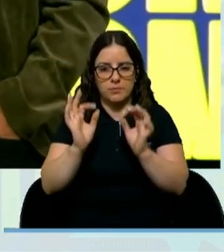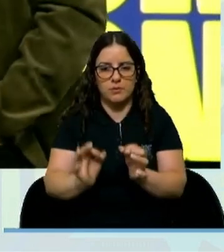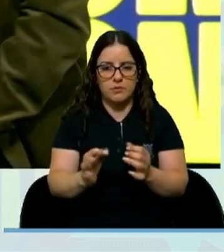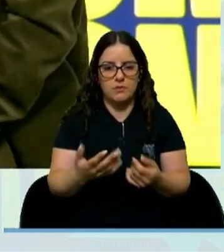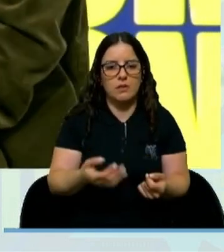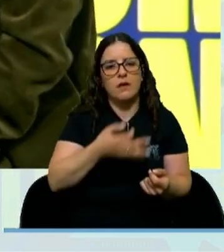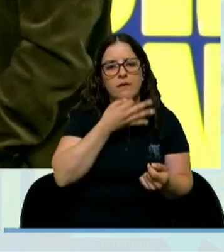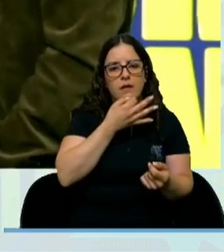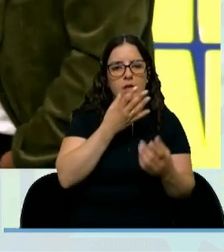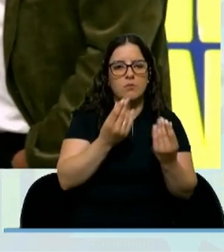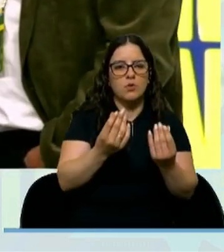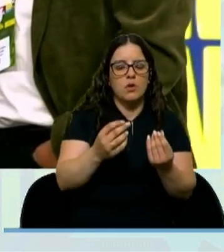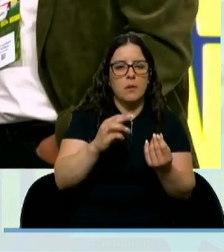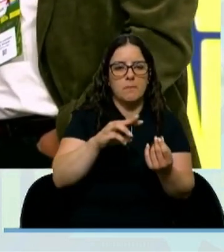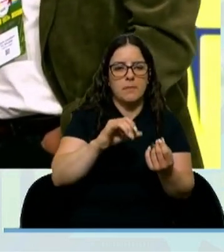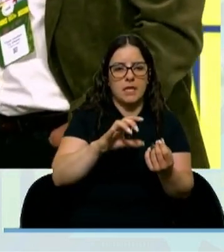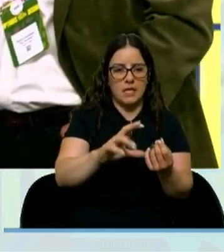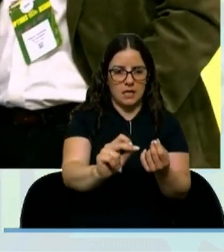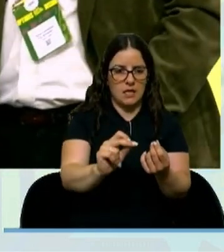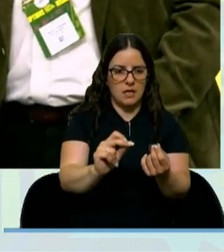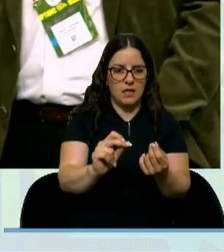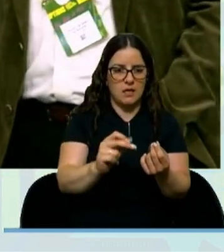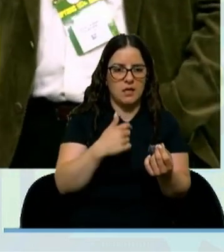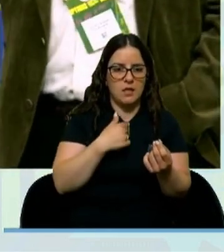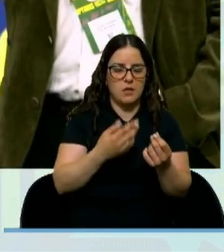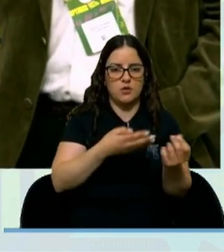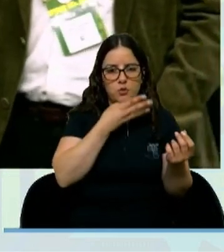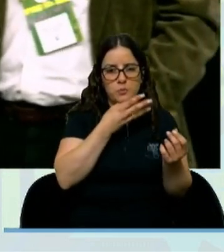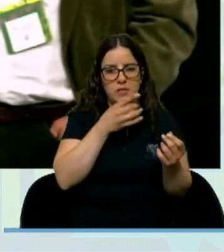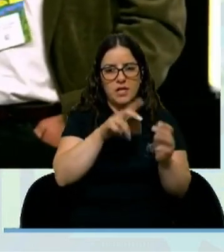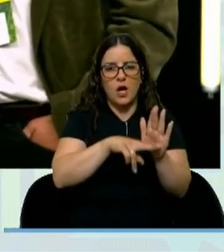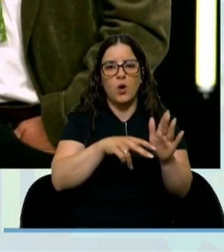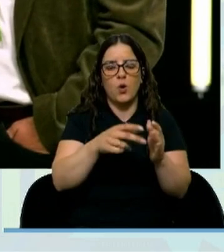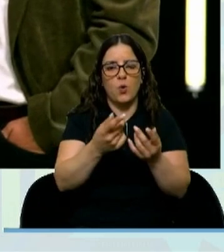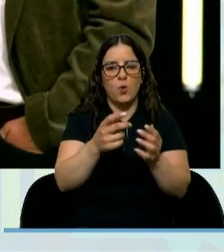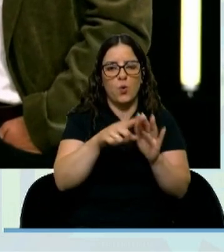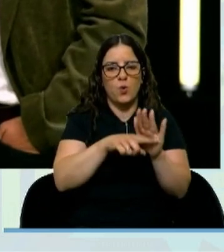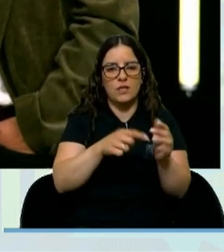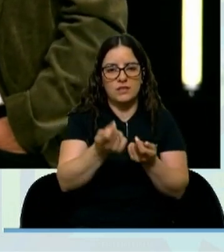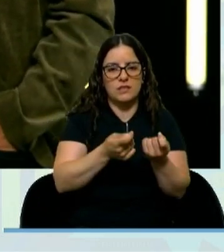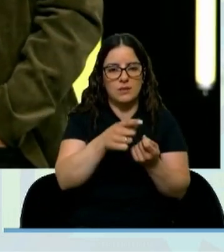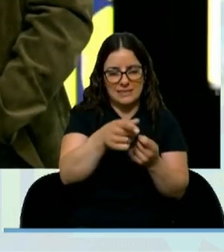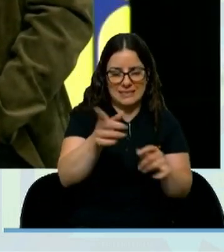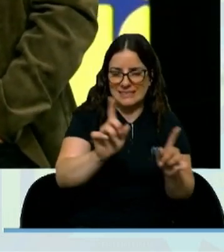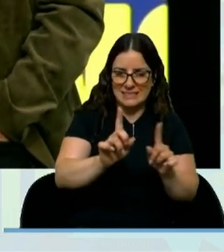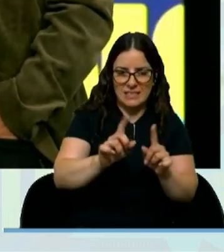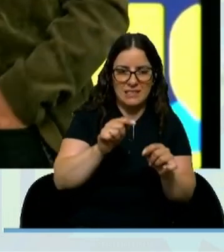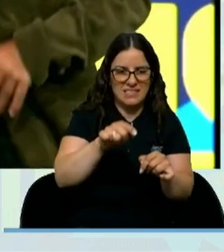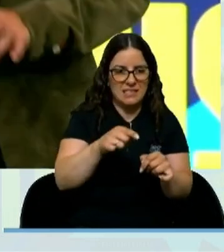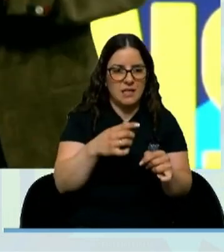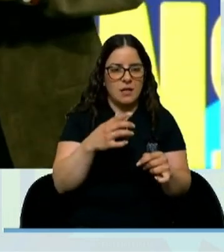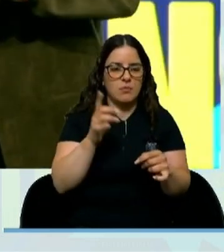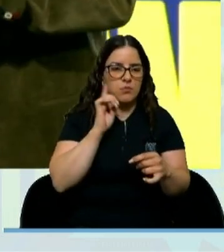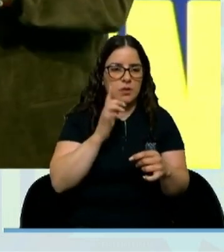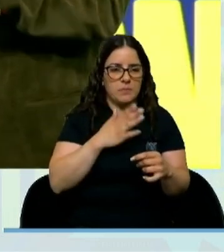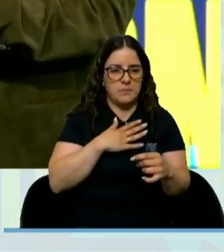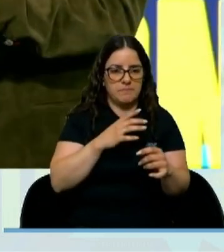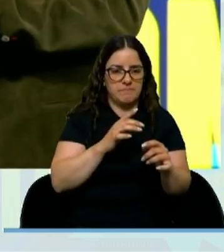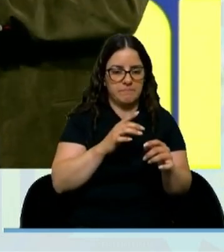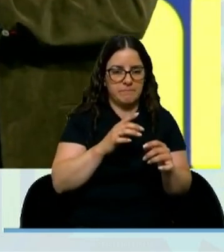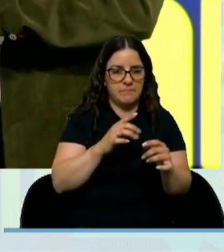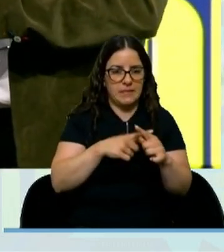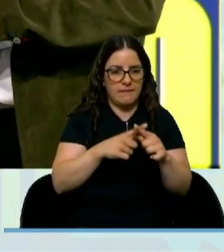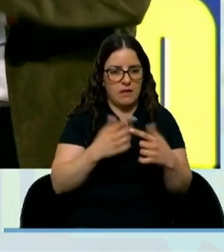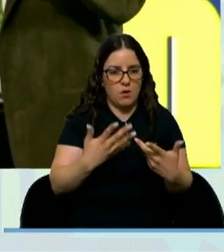e eu não vou dar aqui uma aula sobre esta regulação, até porque não é esta que me interessa. Mas é esta que está a dar